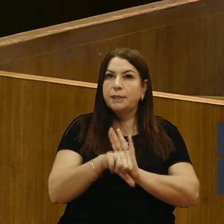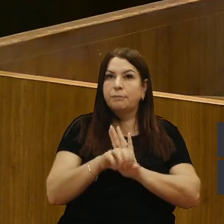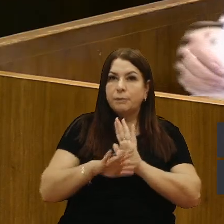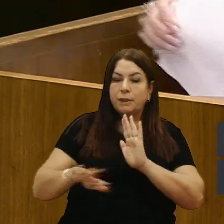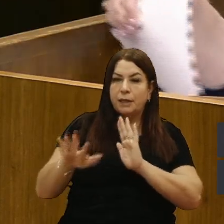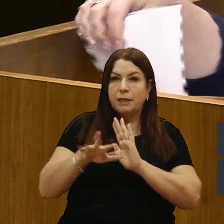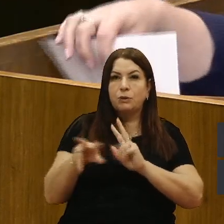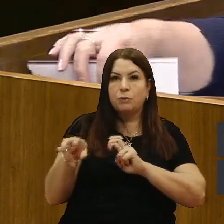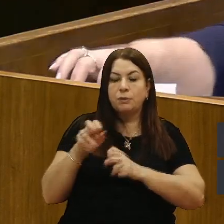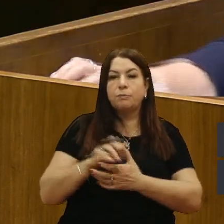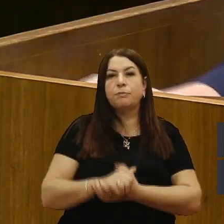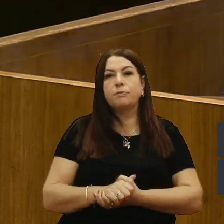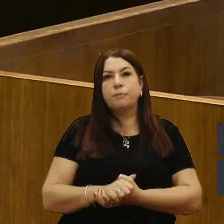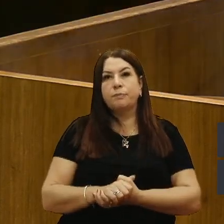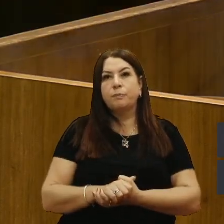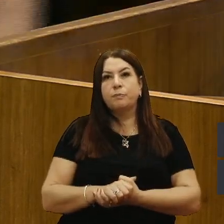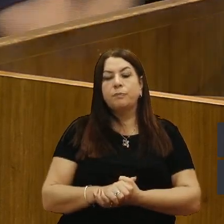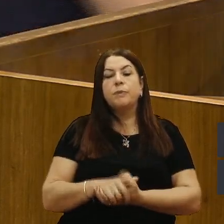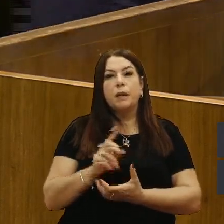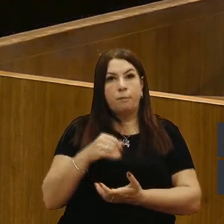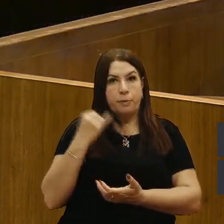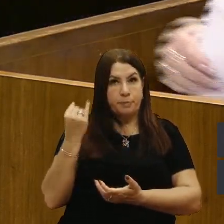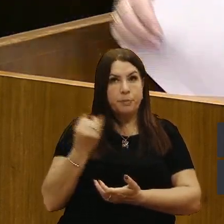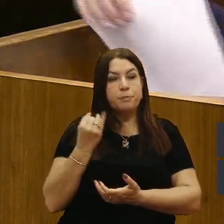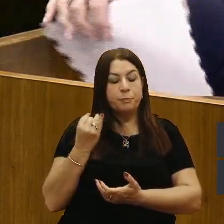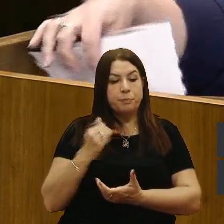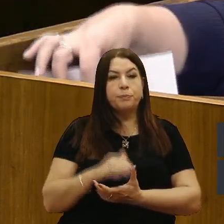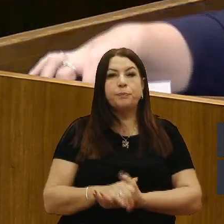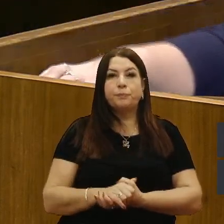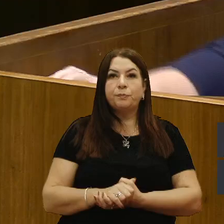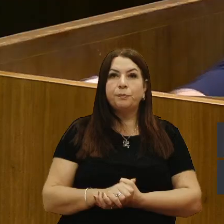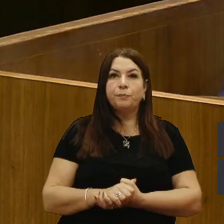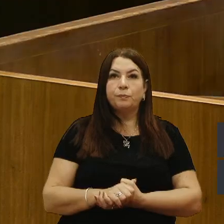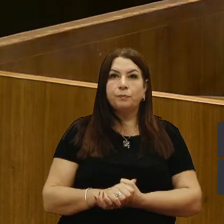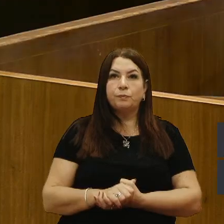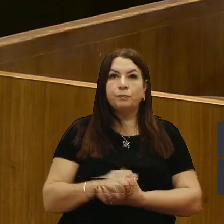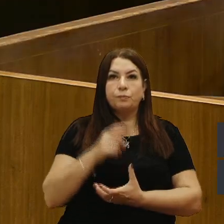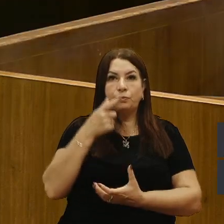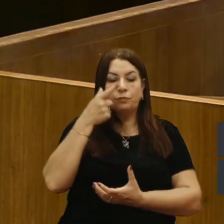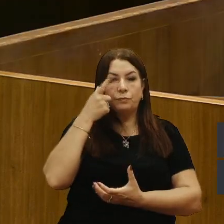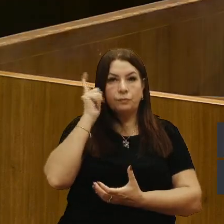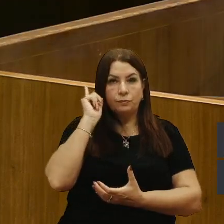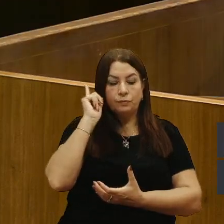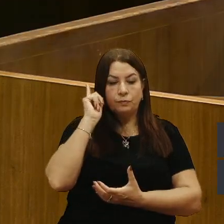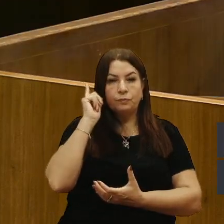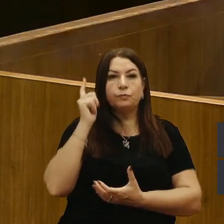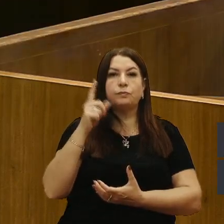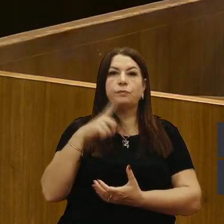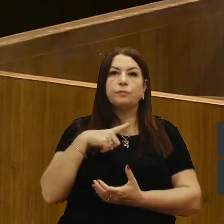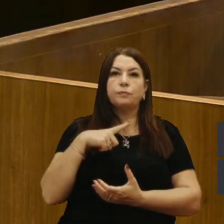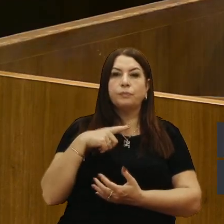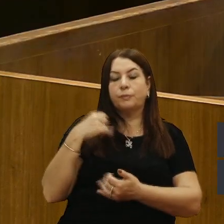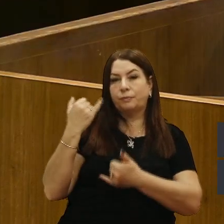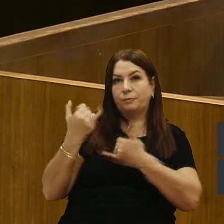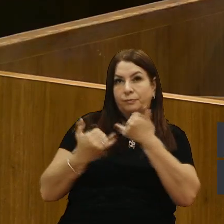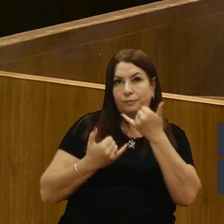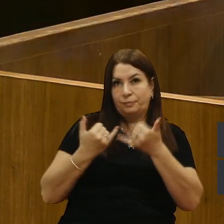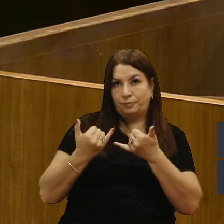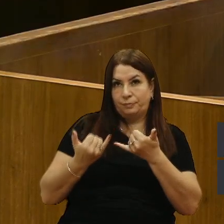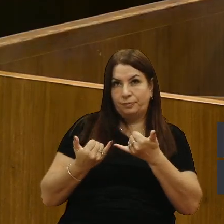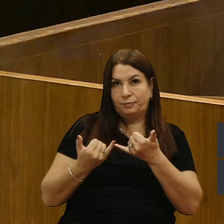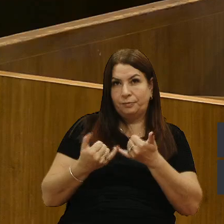campo. Então, é muito importante. E ontem a gente estava brincando, né,